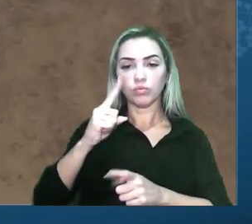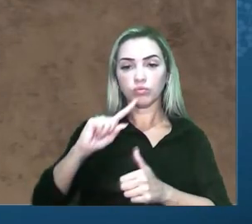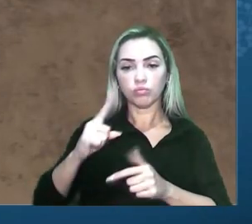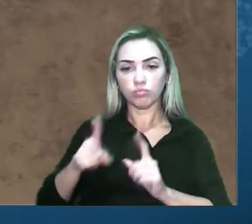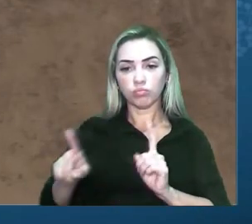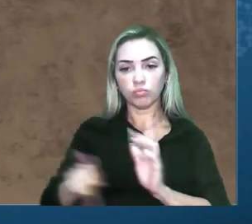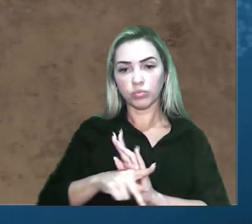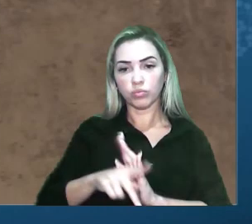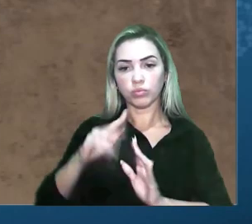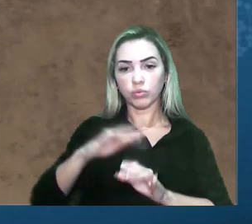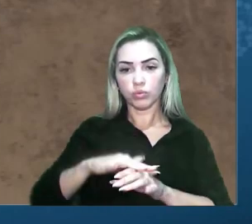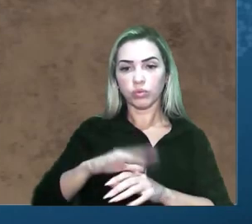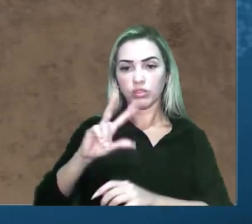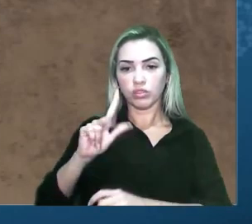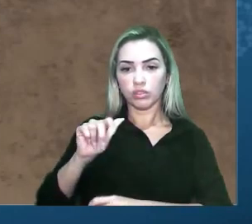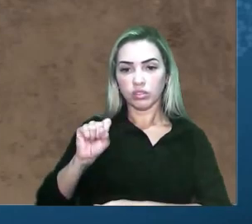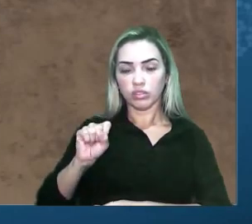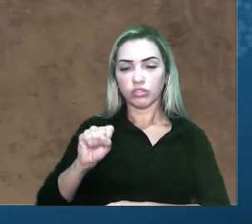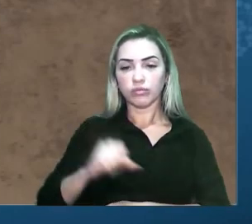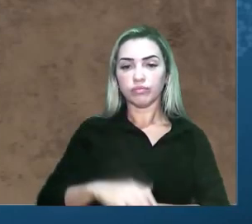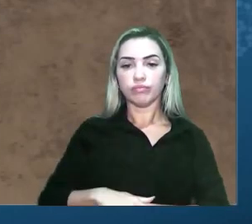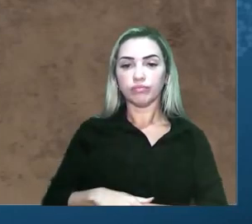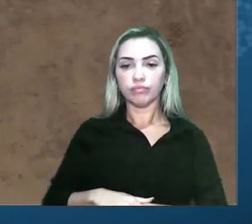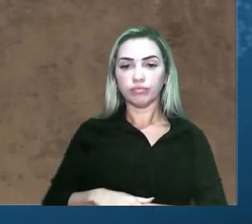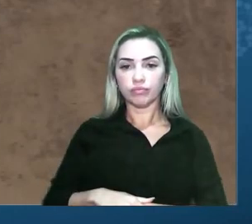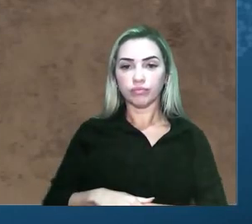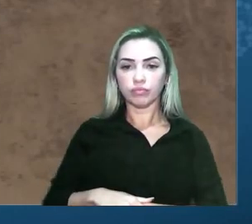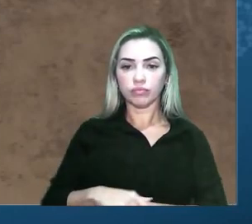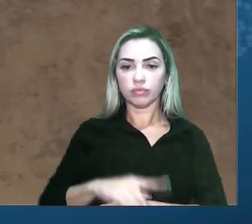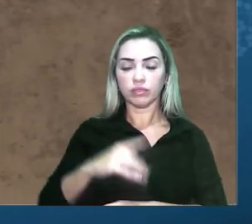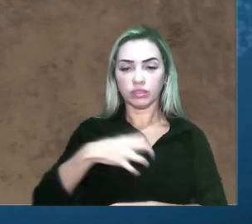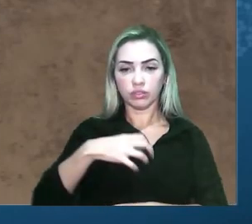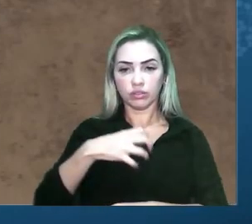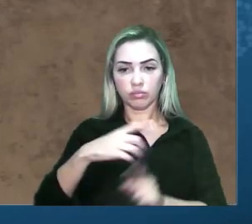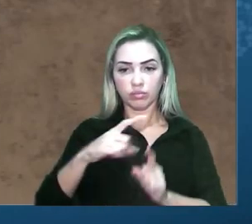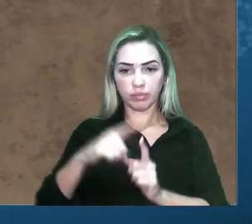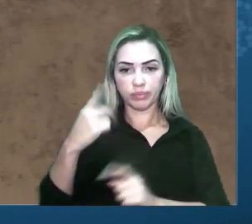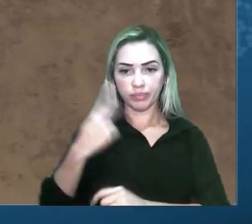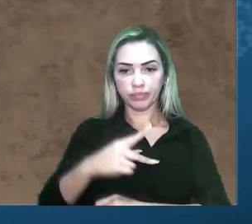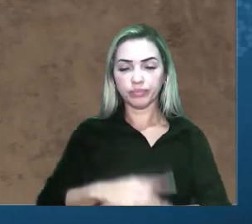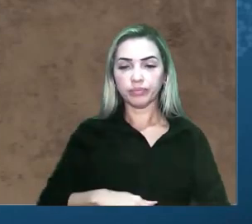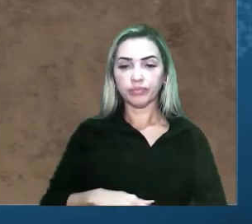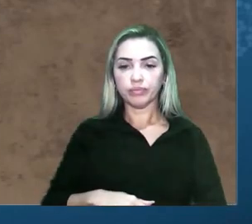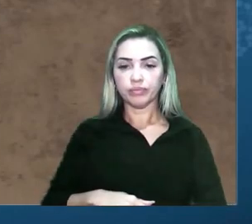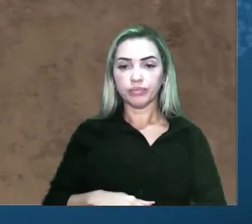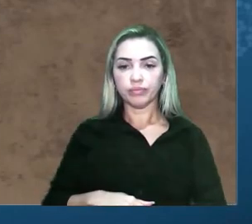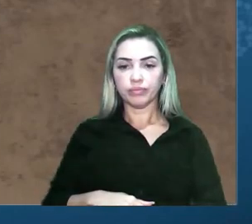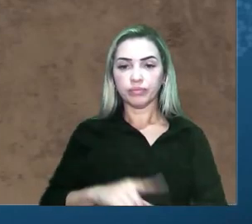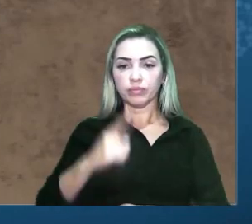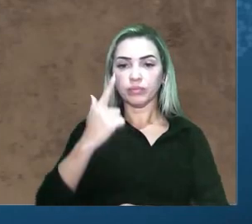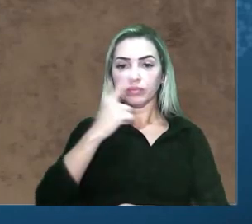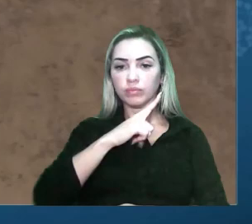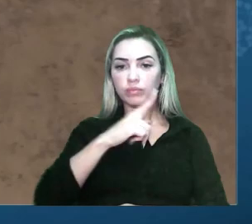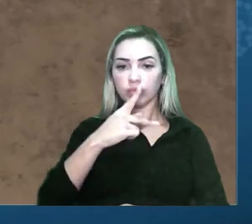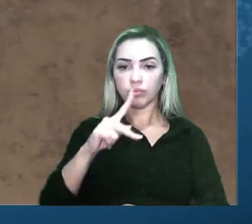doença de Chagas, desde o agente causal e a sintomatologia dele. O ganhador é